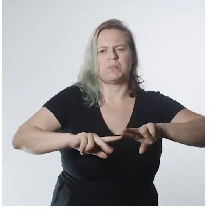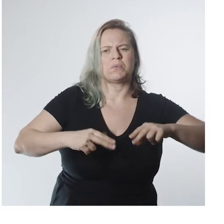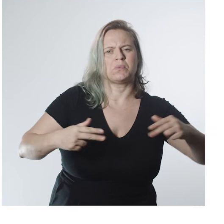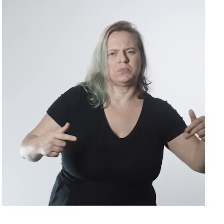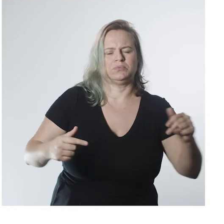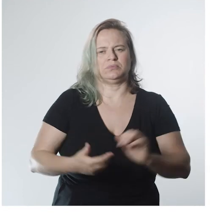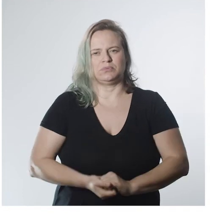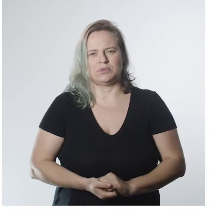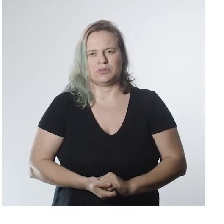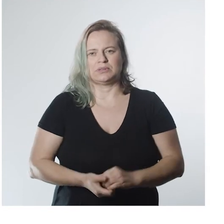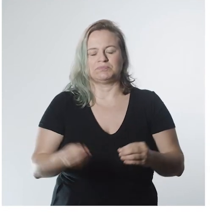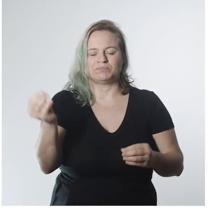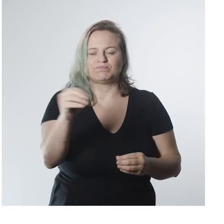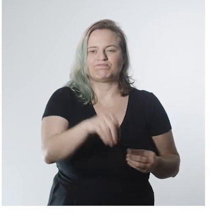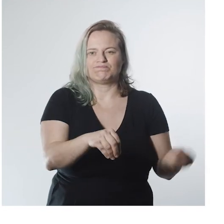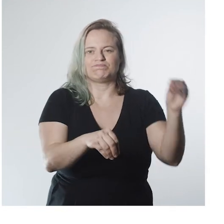arroz, salsa e cebolinha.